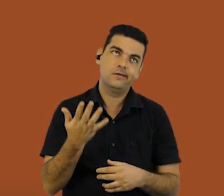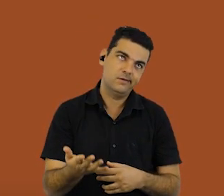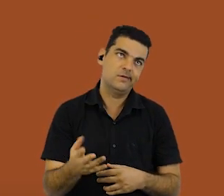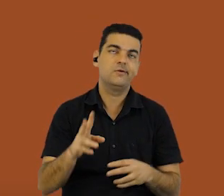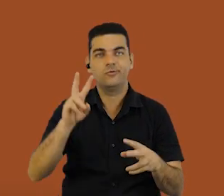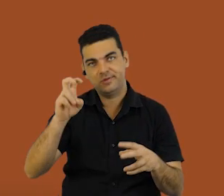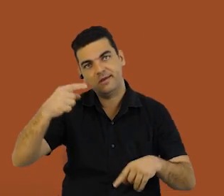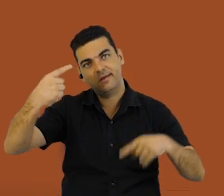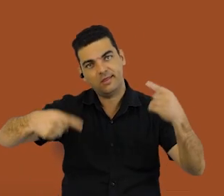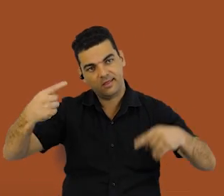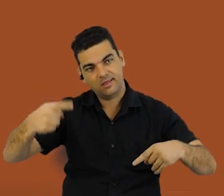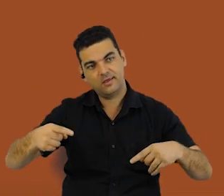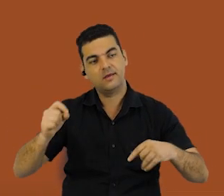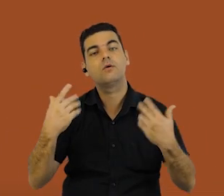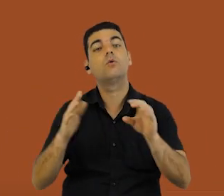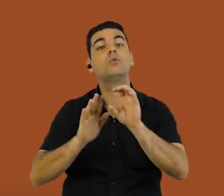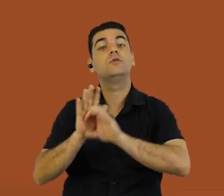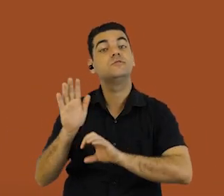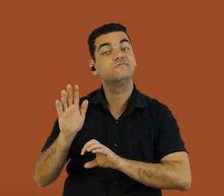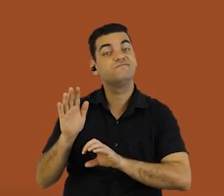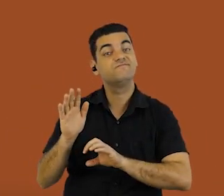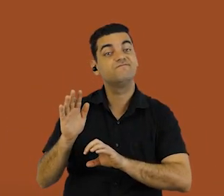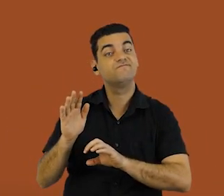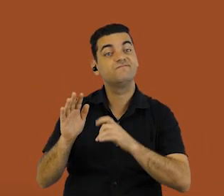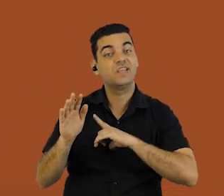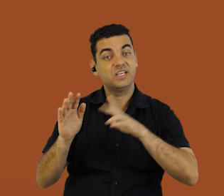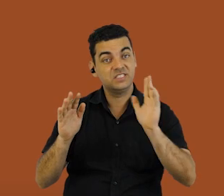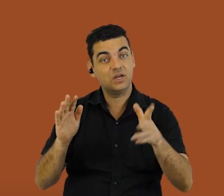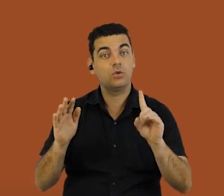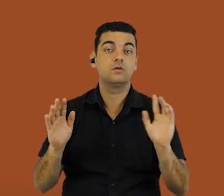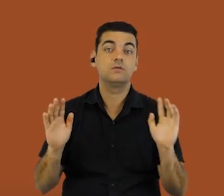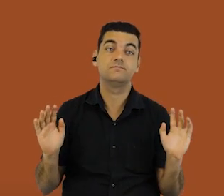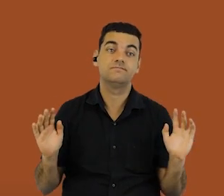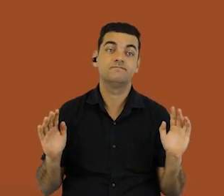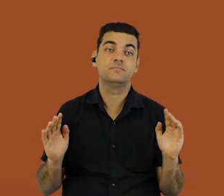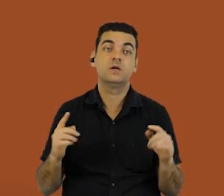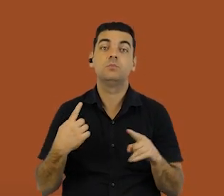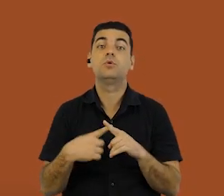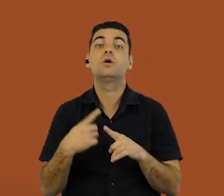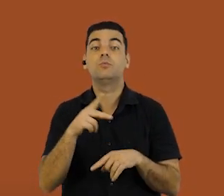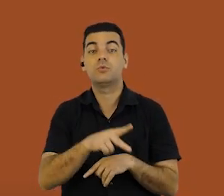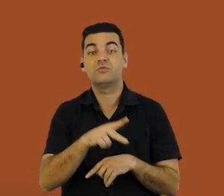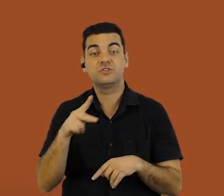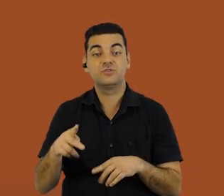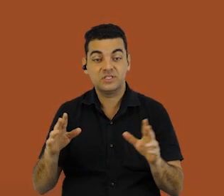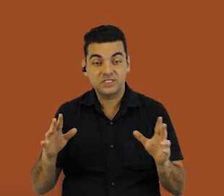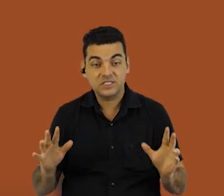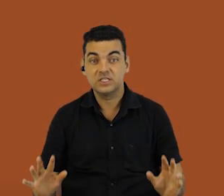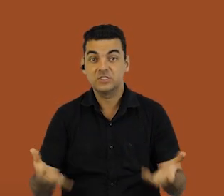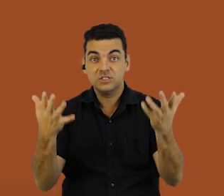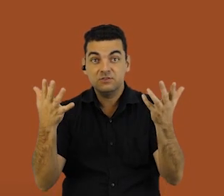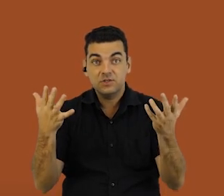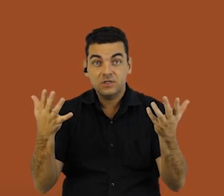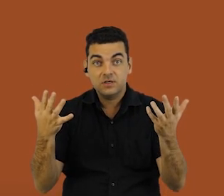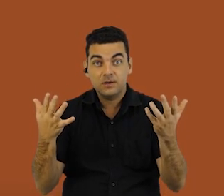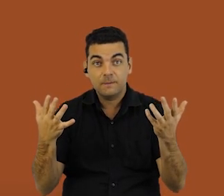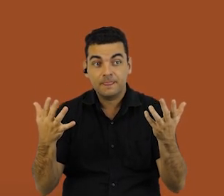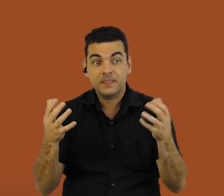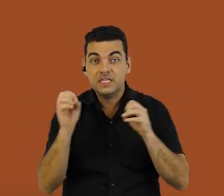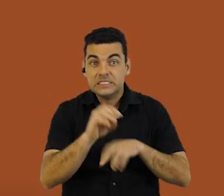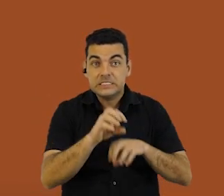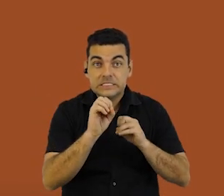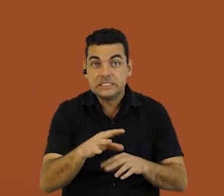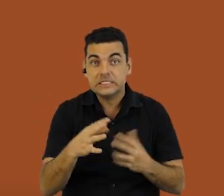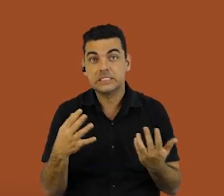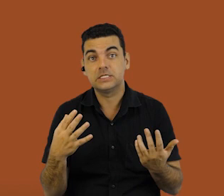a segunda questão, que é a questão do currículo, né? Então, quando o professor faz esses movimentos e